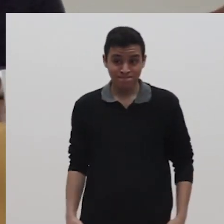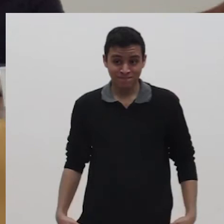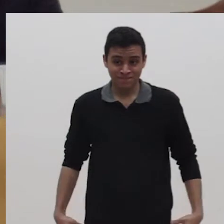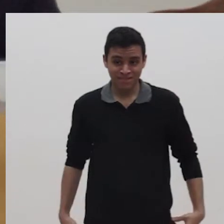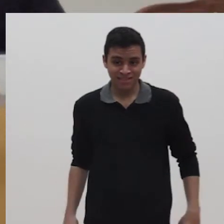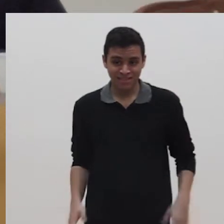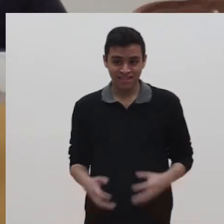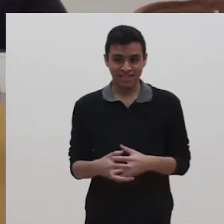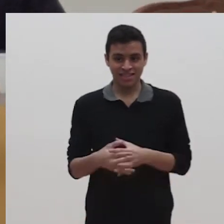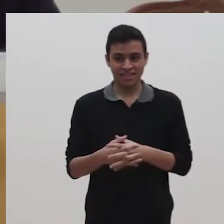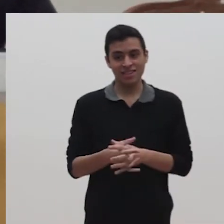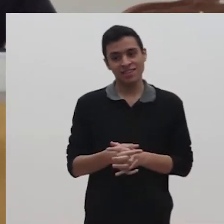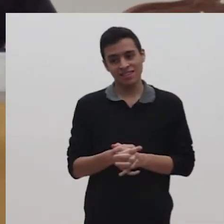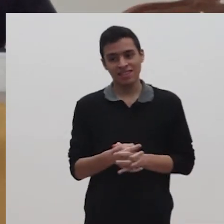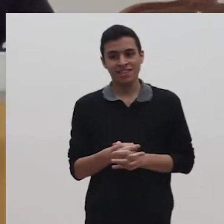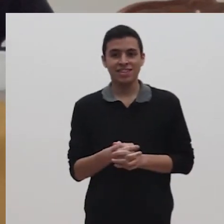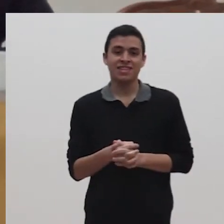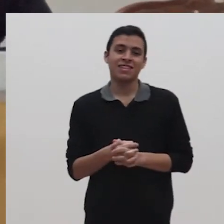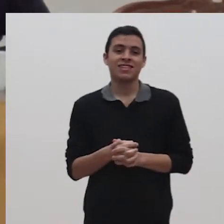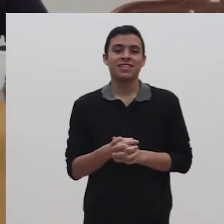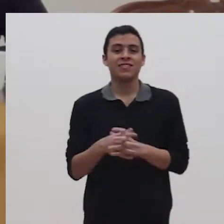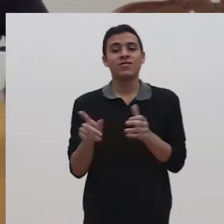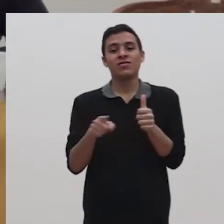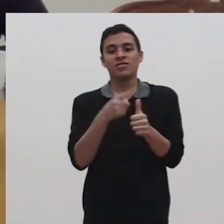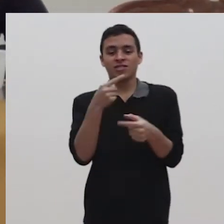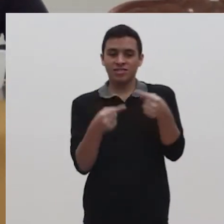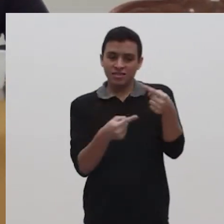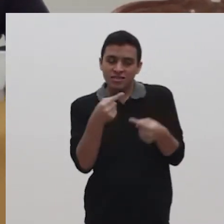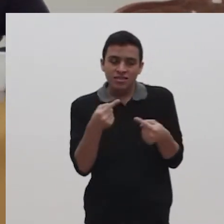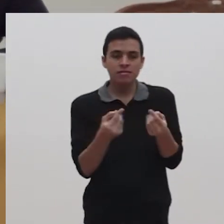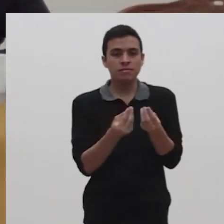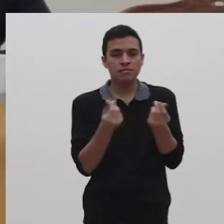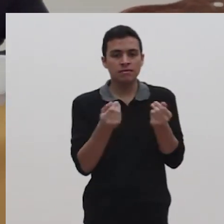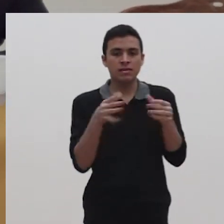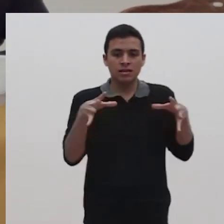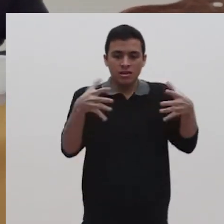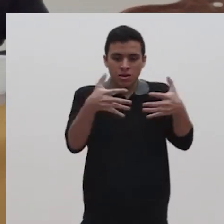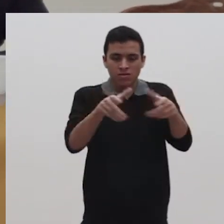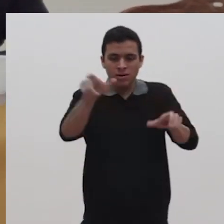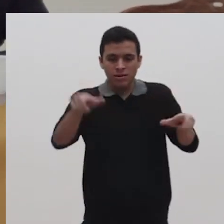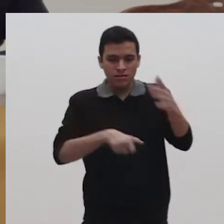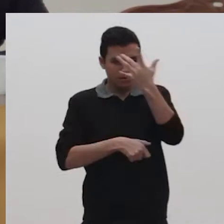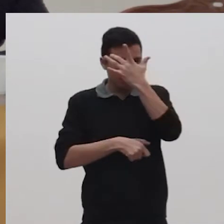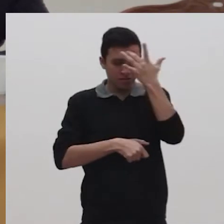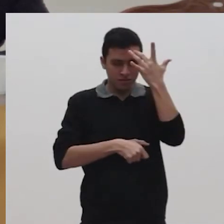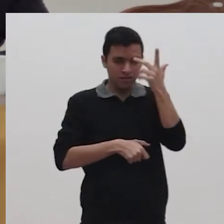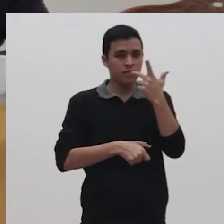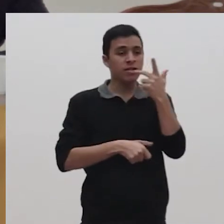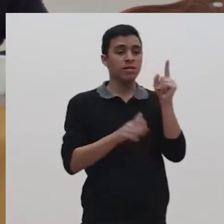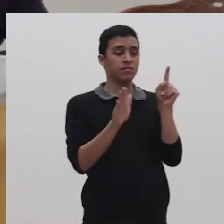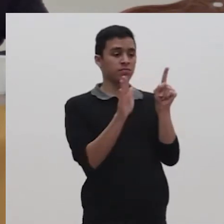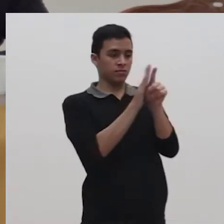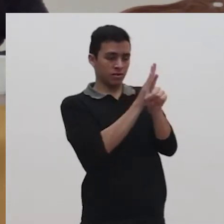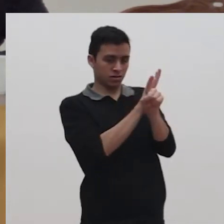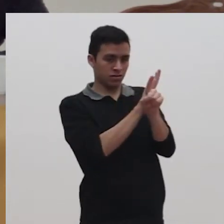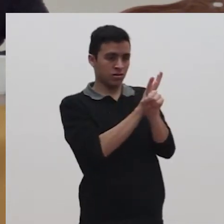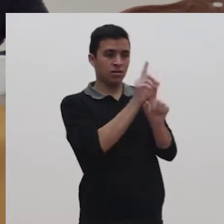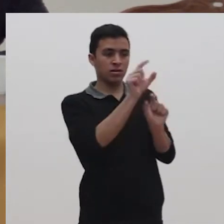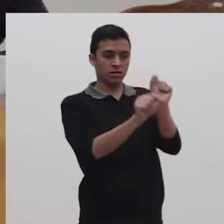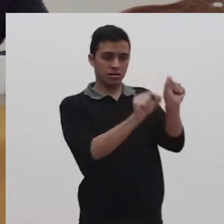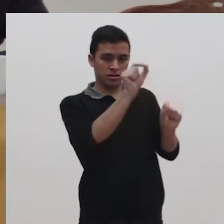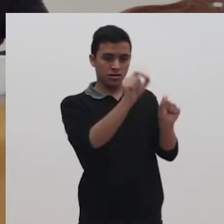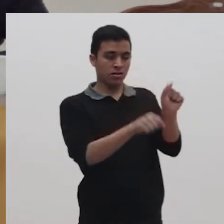Vamos começar a discutir uma questão que tem sido bastante sensível a toda a comunidade. Eu queria dirigir a pergunta